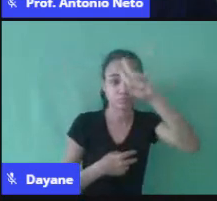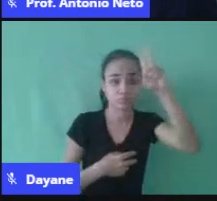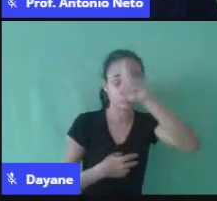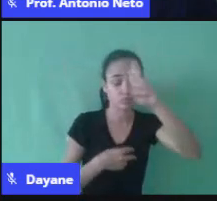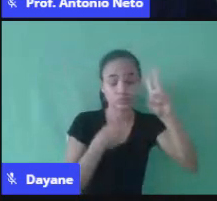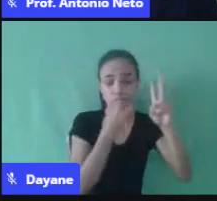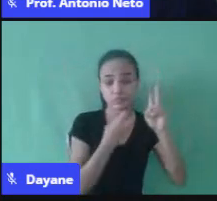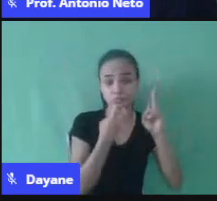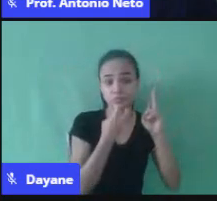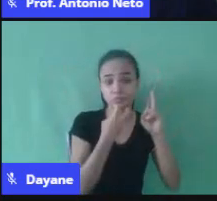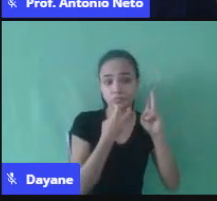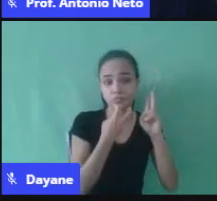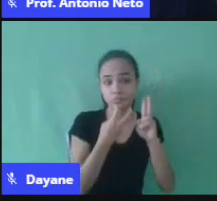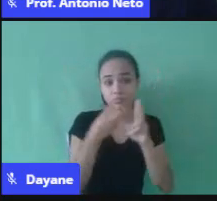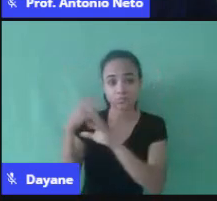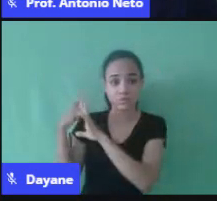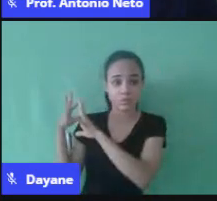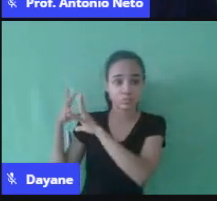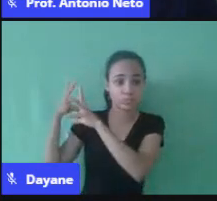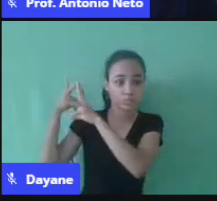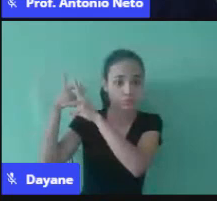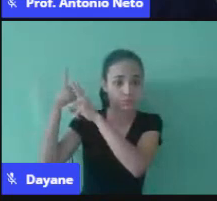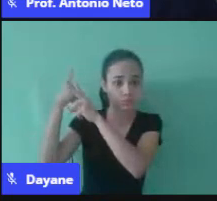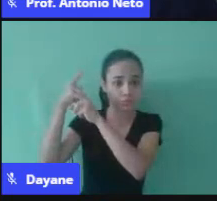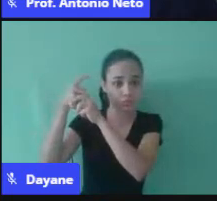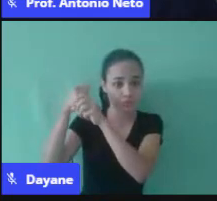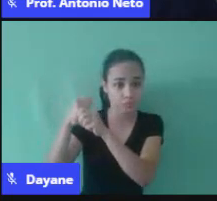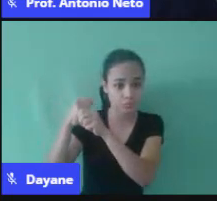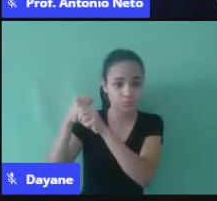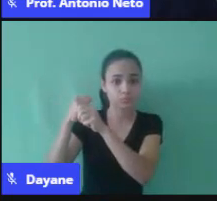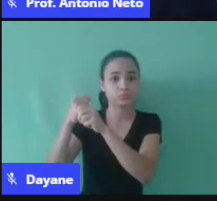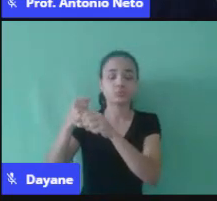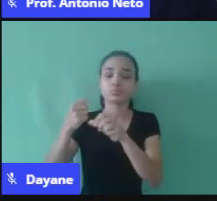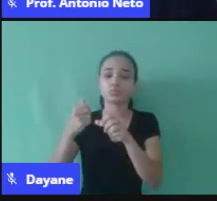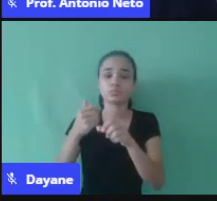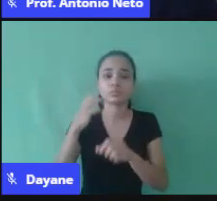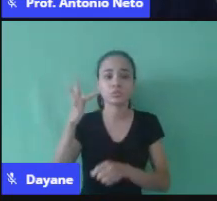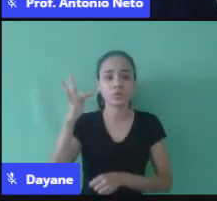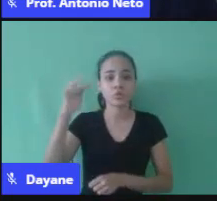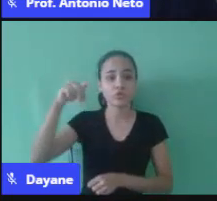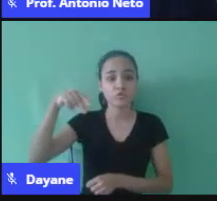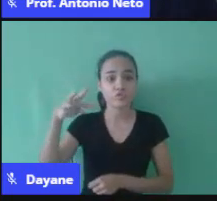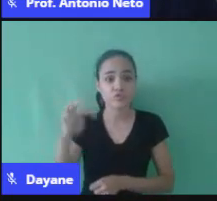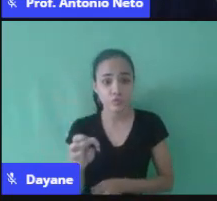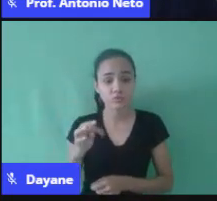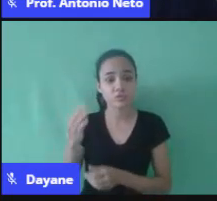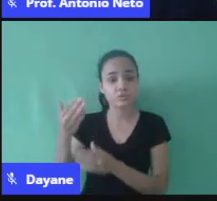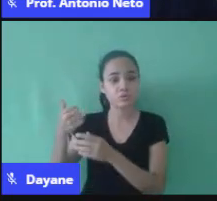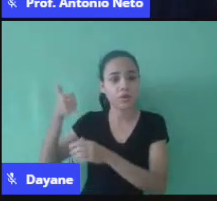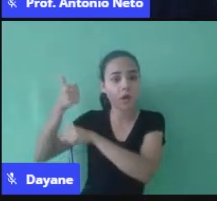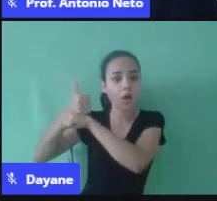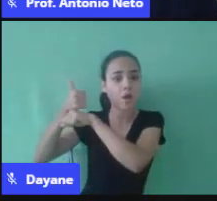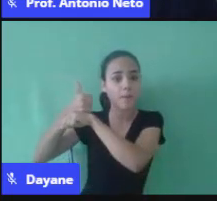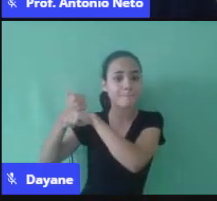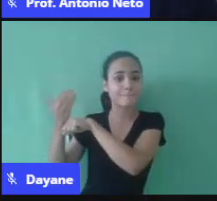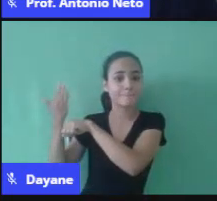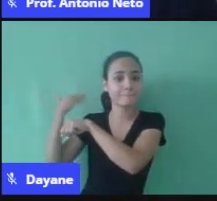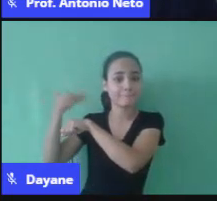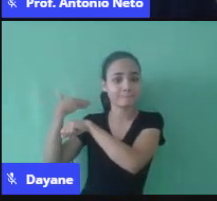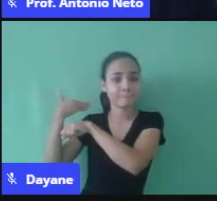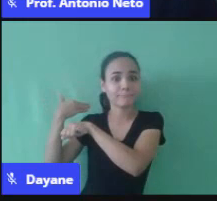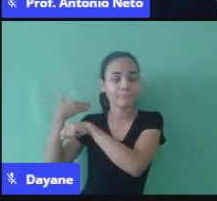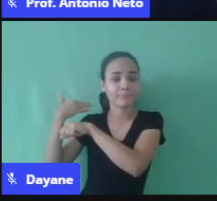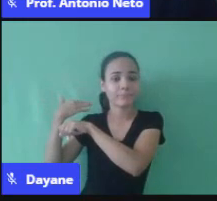fontes primárias, os registros fidedignos, mas também as memórias, como complemento